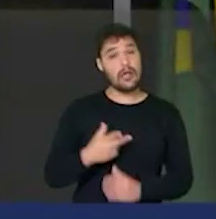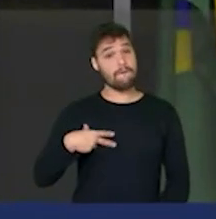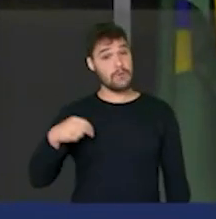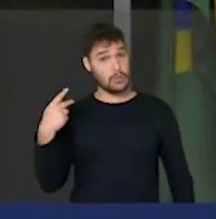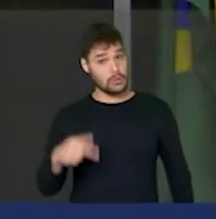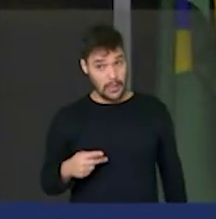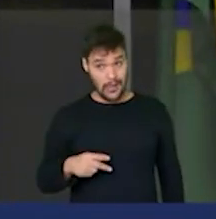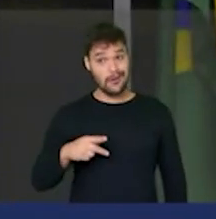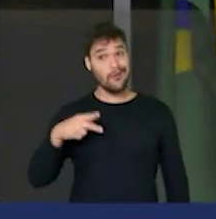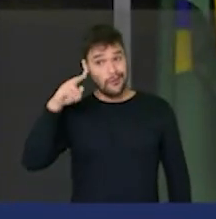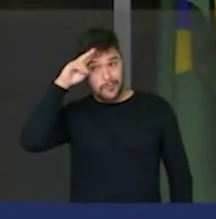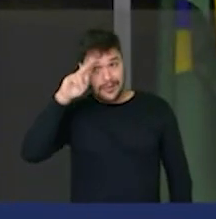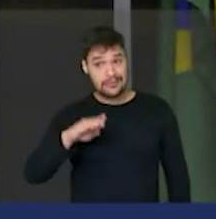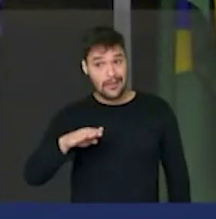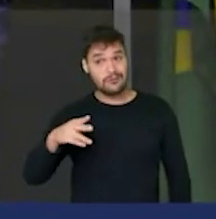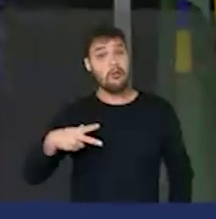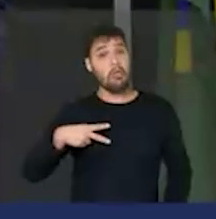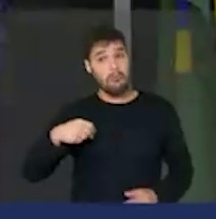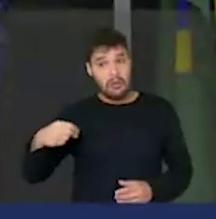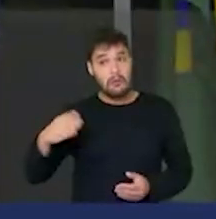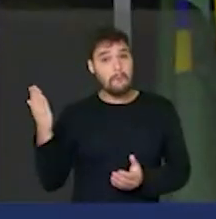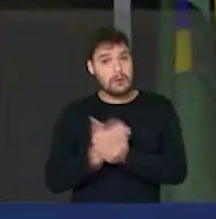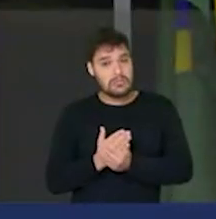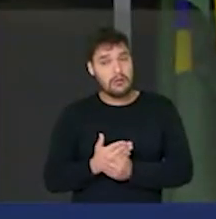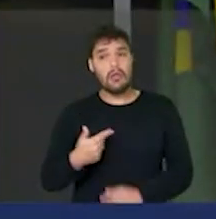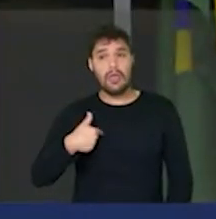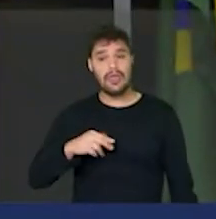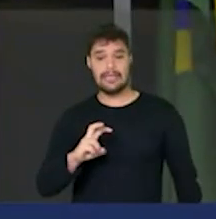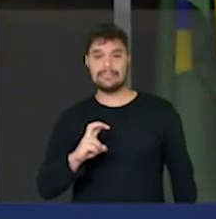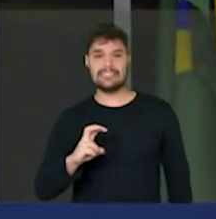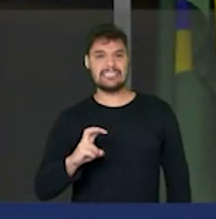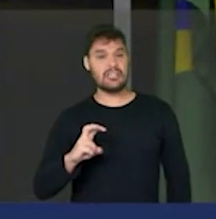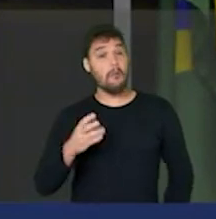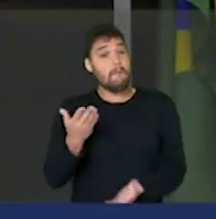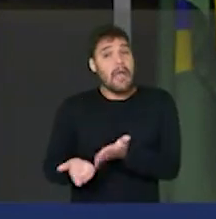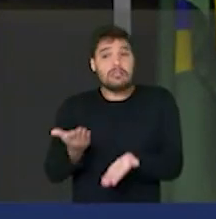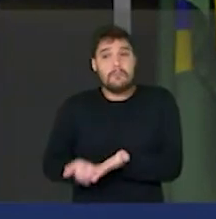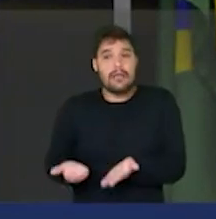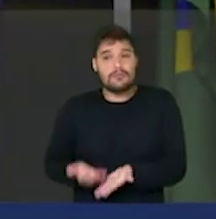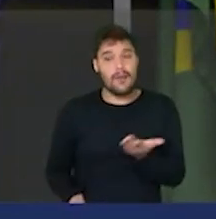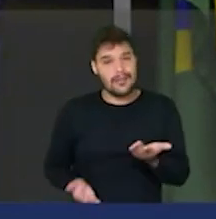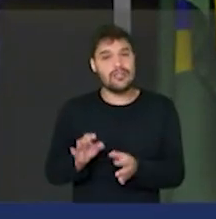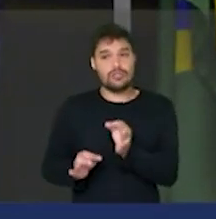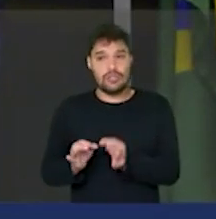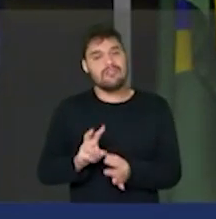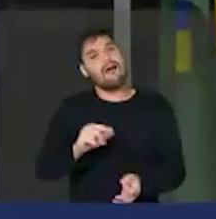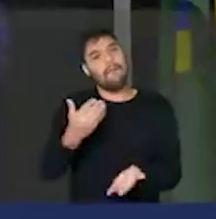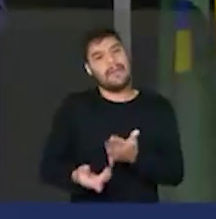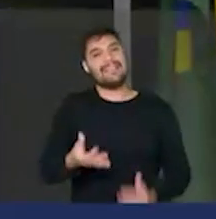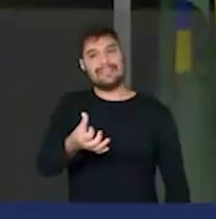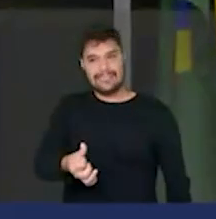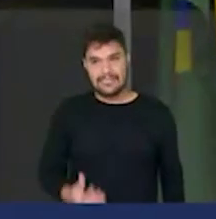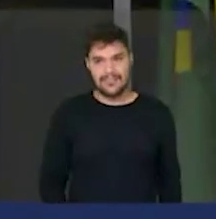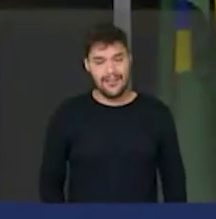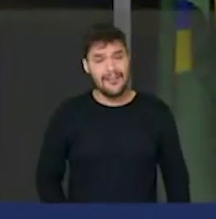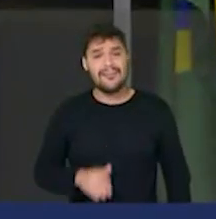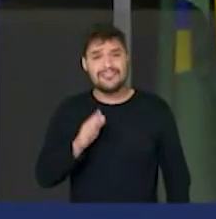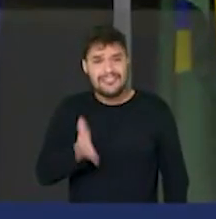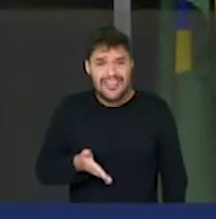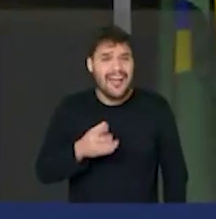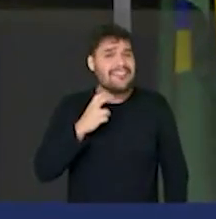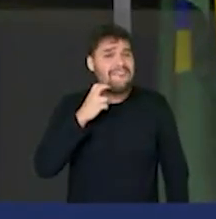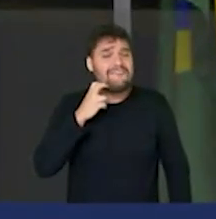do presidente. O filho do presidente perde 5 vezes na justiça e vai perder a sexta. Aliás, chegou